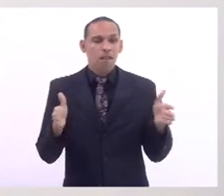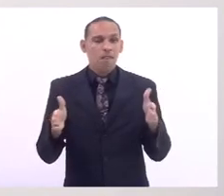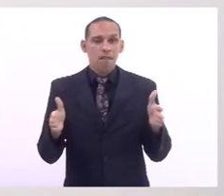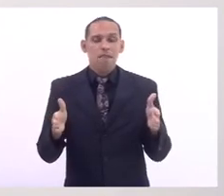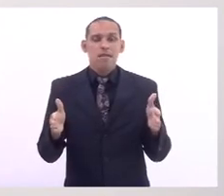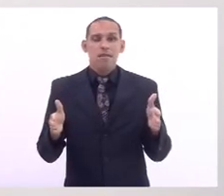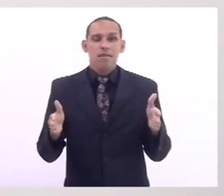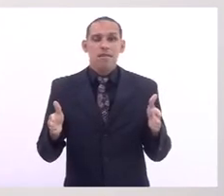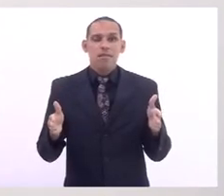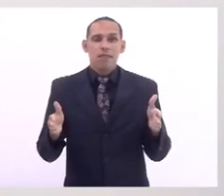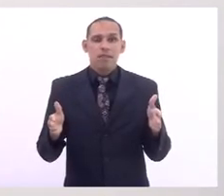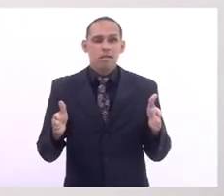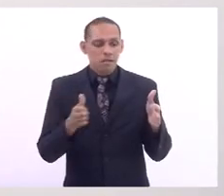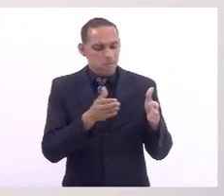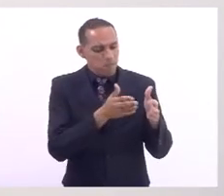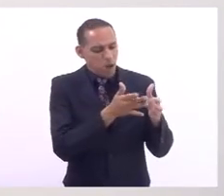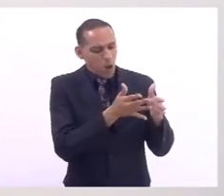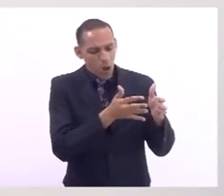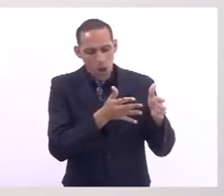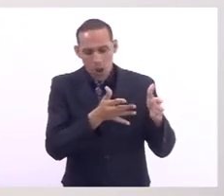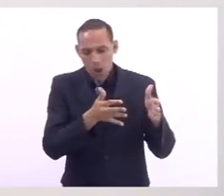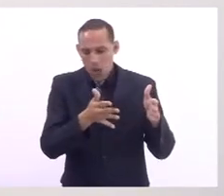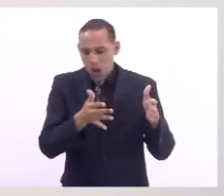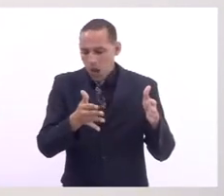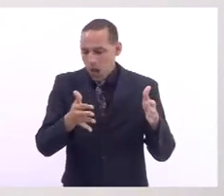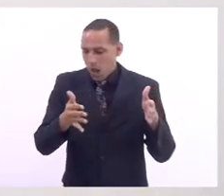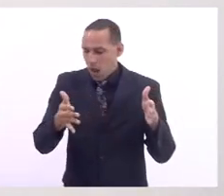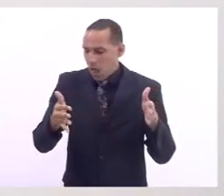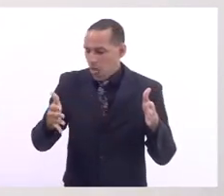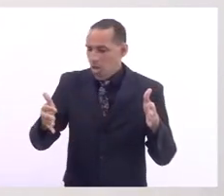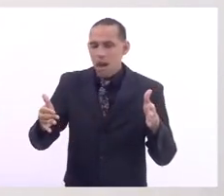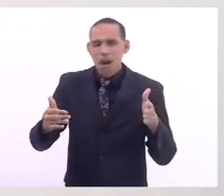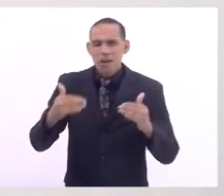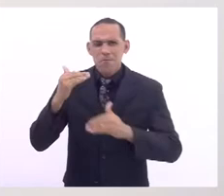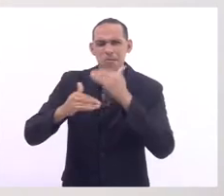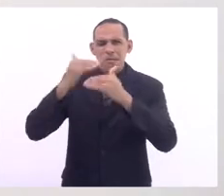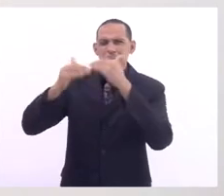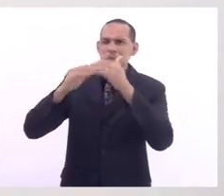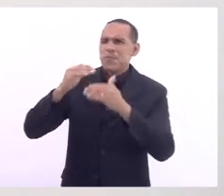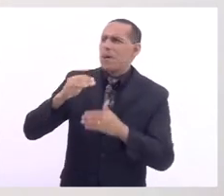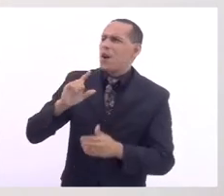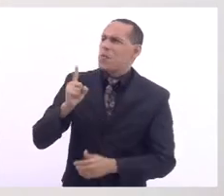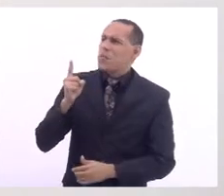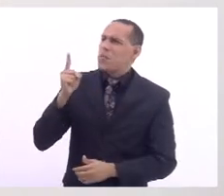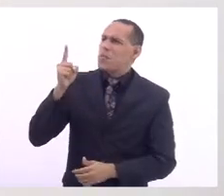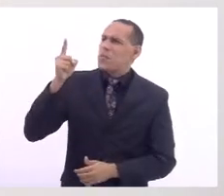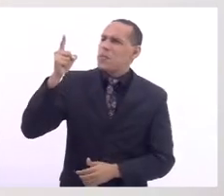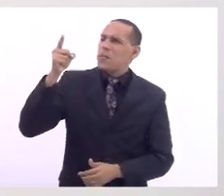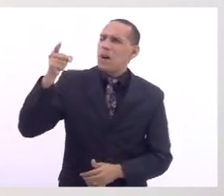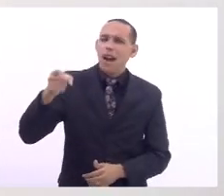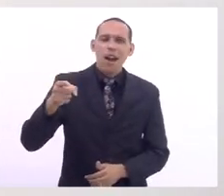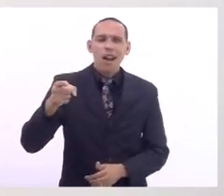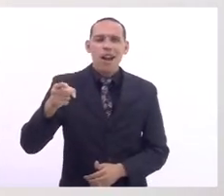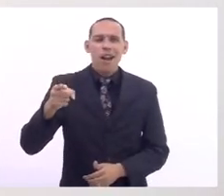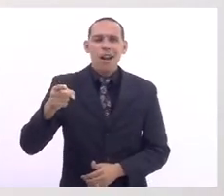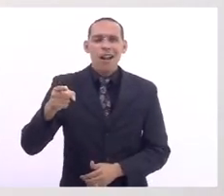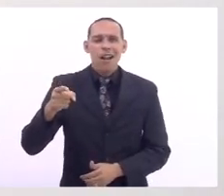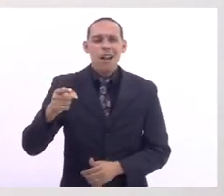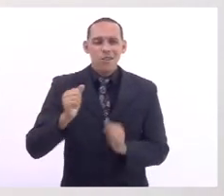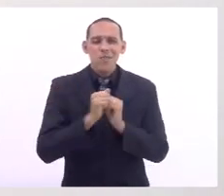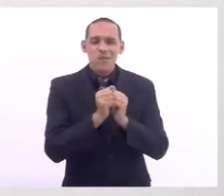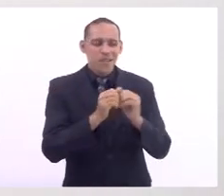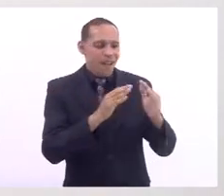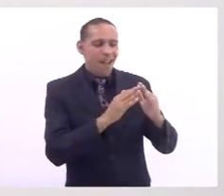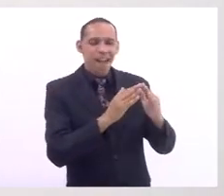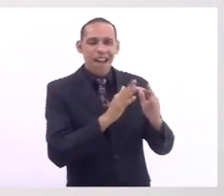e nessa trajetória quase que nessa escalada Stela que se soma um pouco a história da